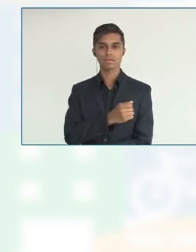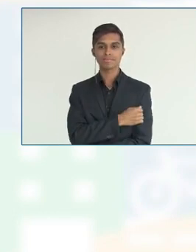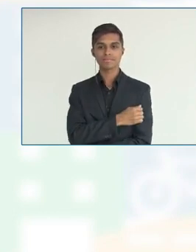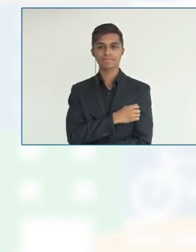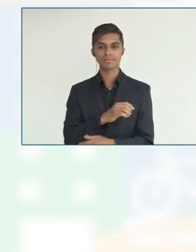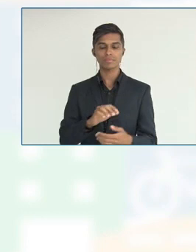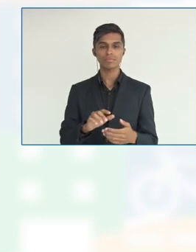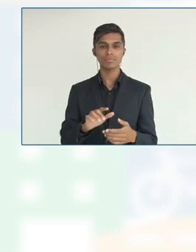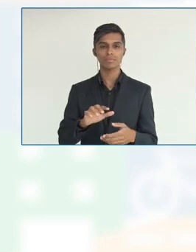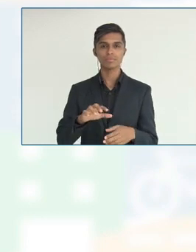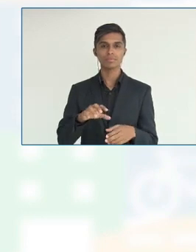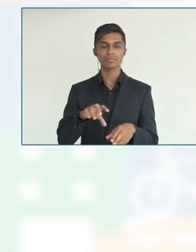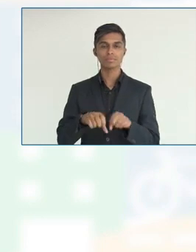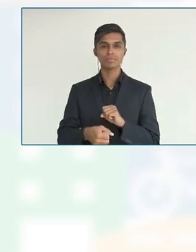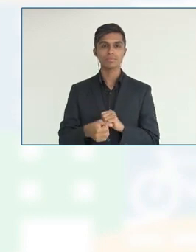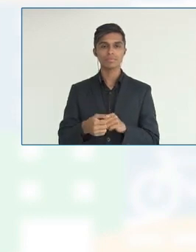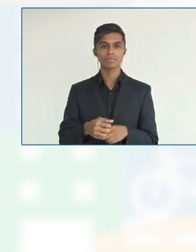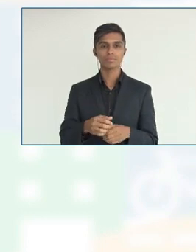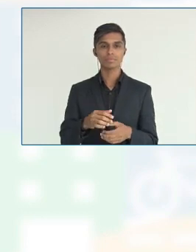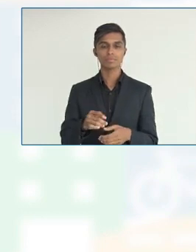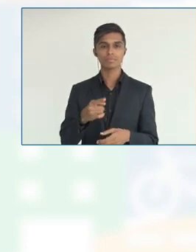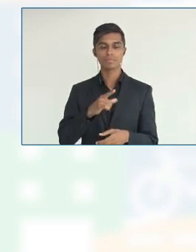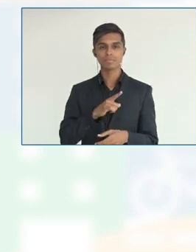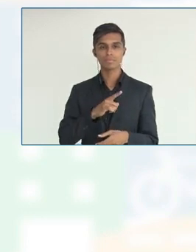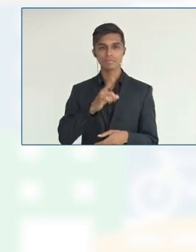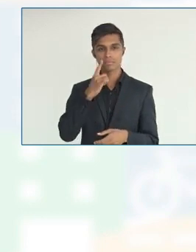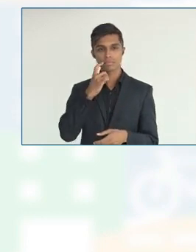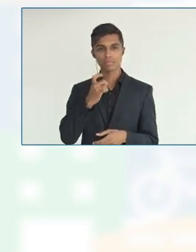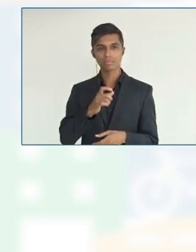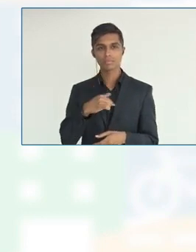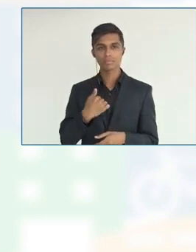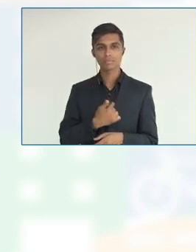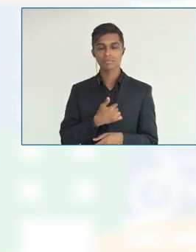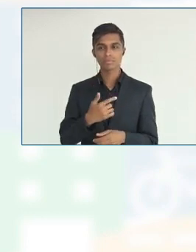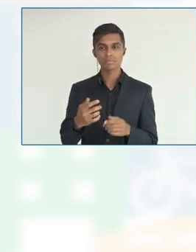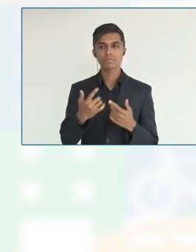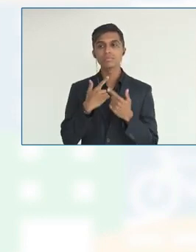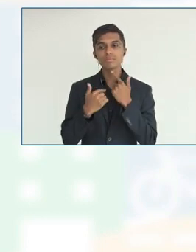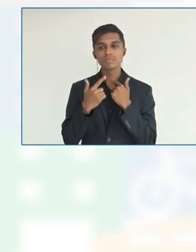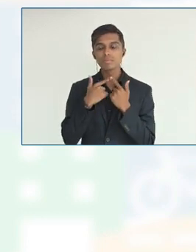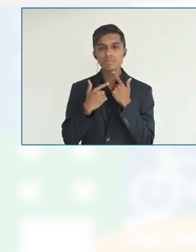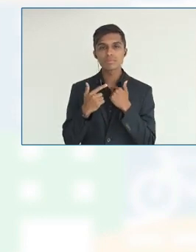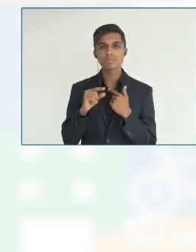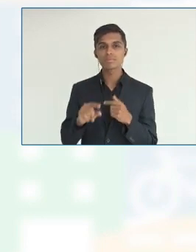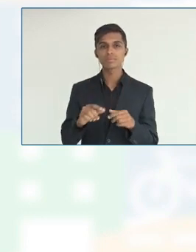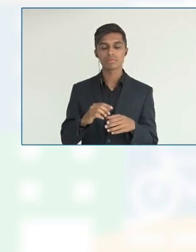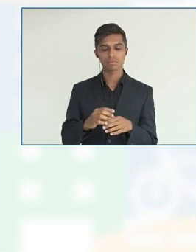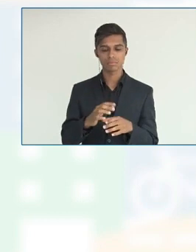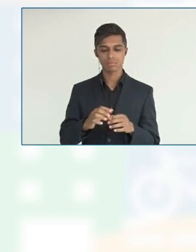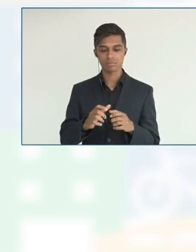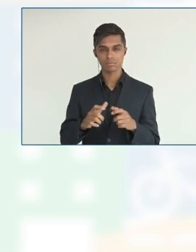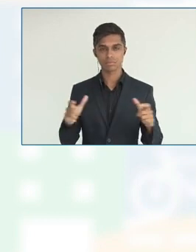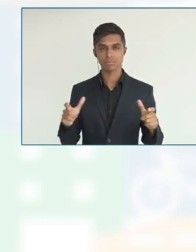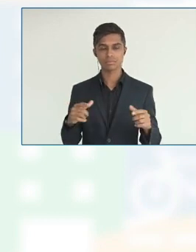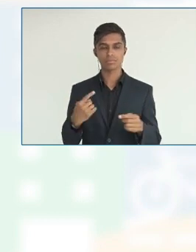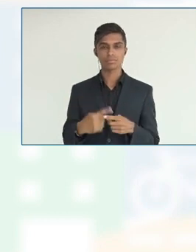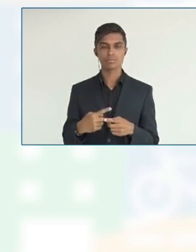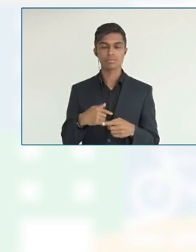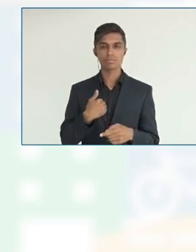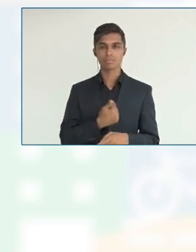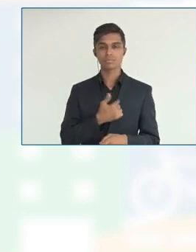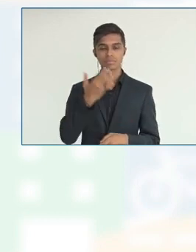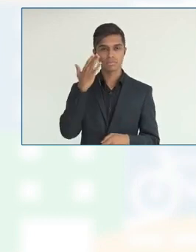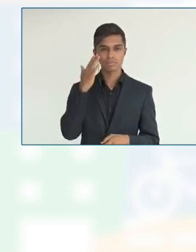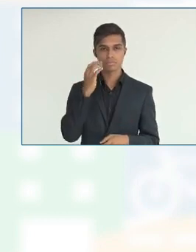que porventura têm interesse em estagiar aqui conosco. Então, a gente está buscando ampliar esse campo de práticas, porque a gente entende que a